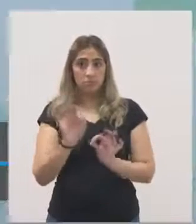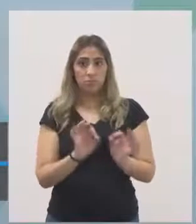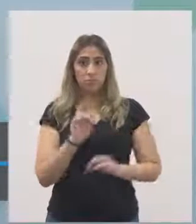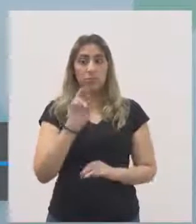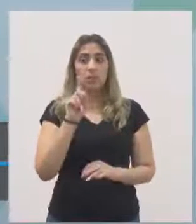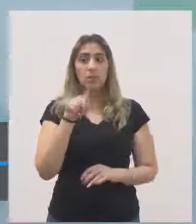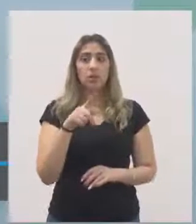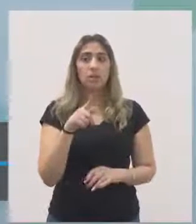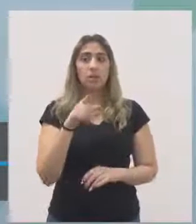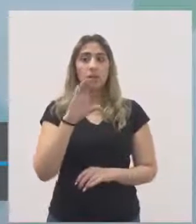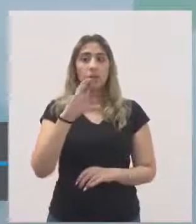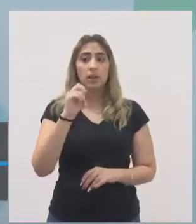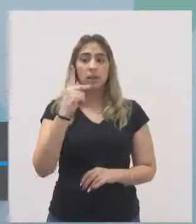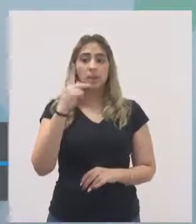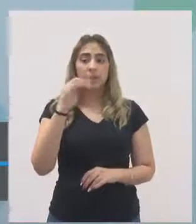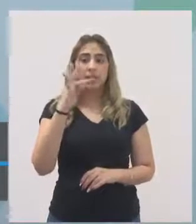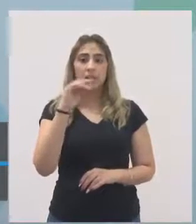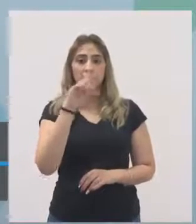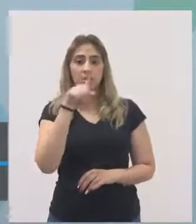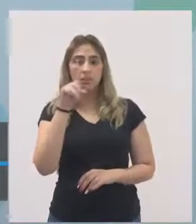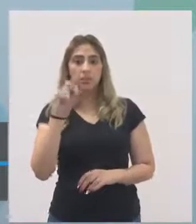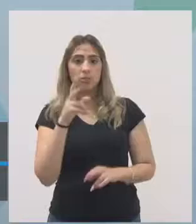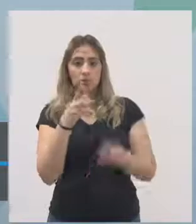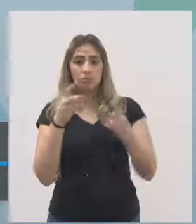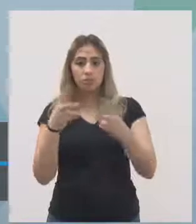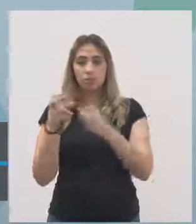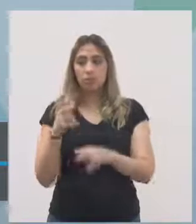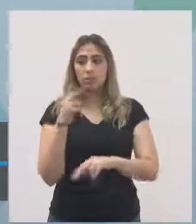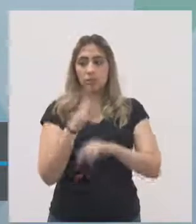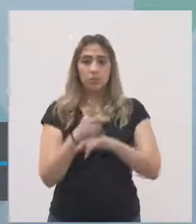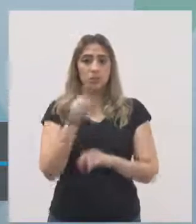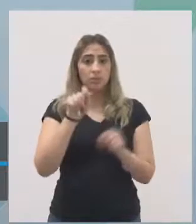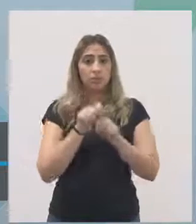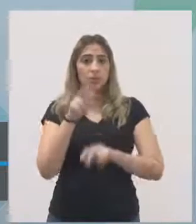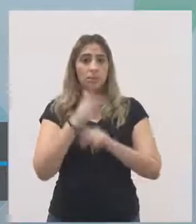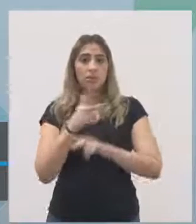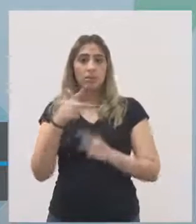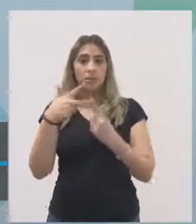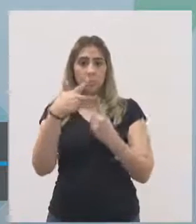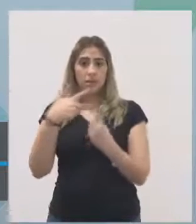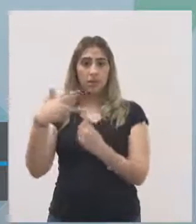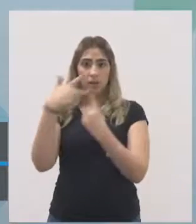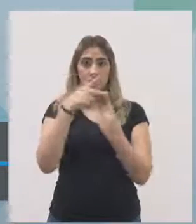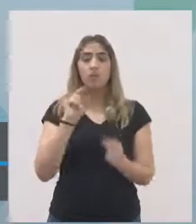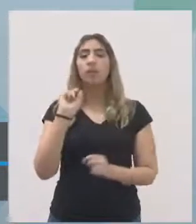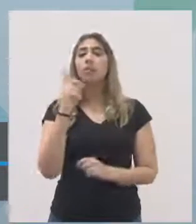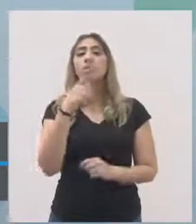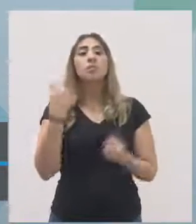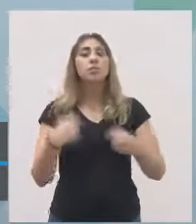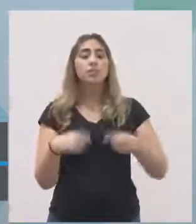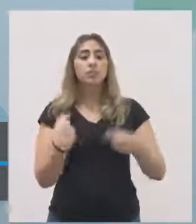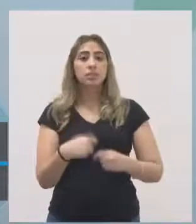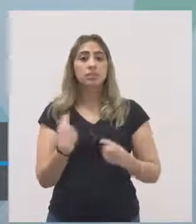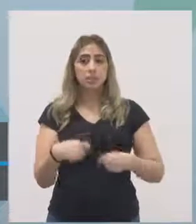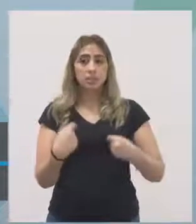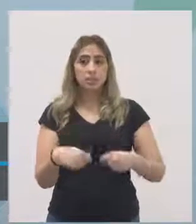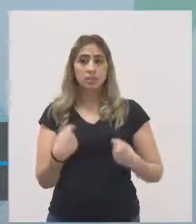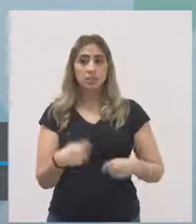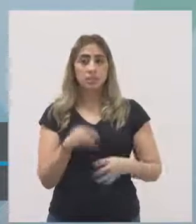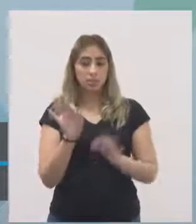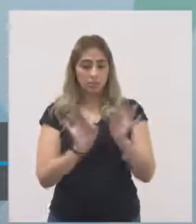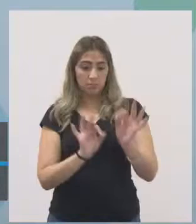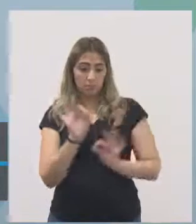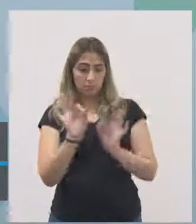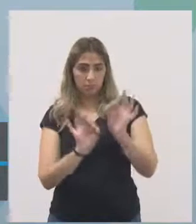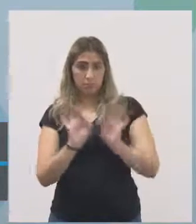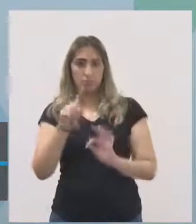é um programa de captação de imagem ou para você fazer live. Se você precisar editar, você pode